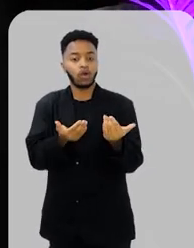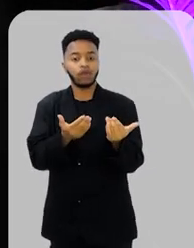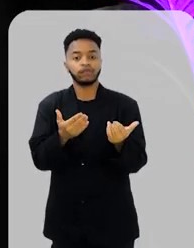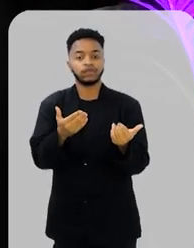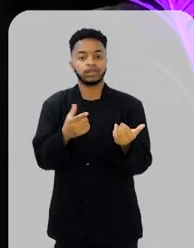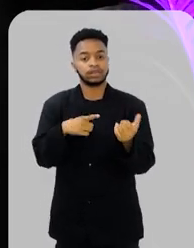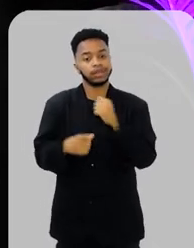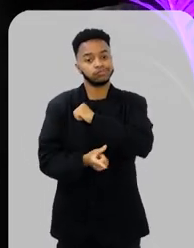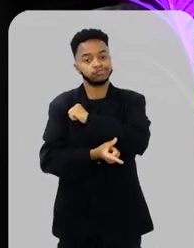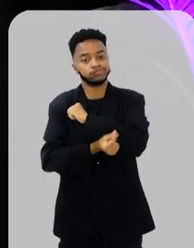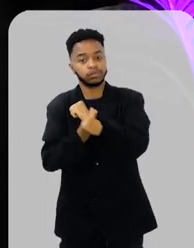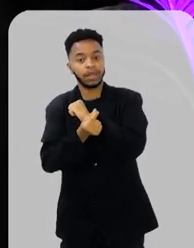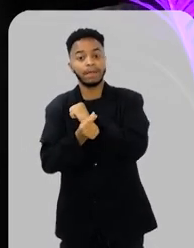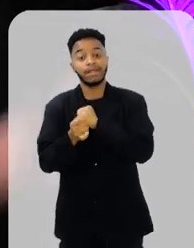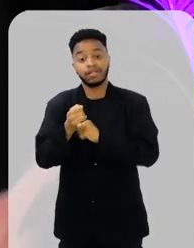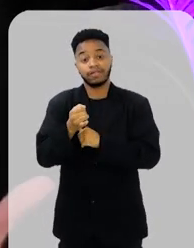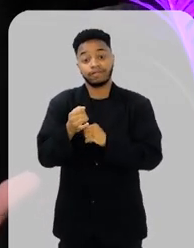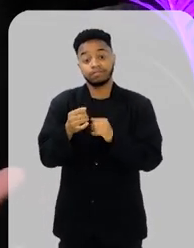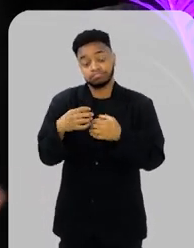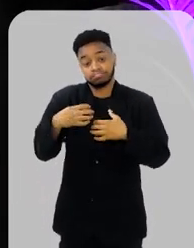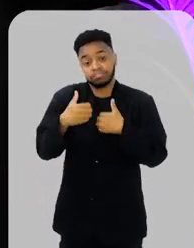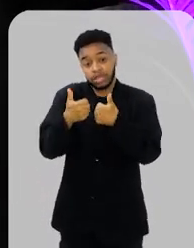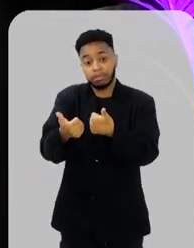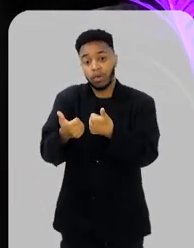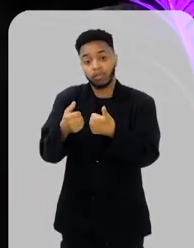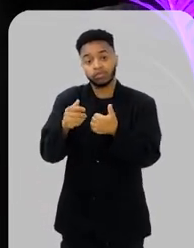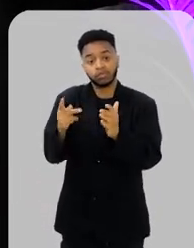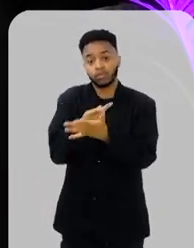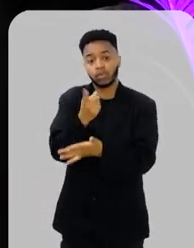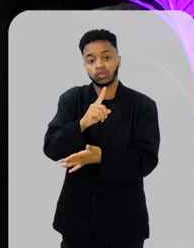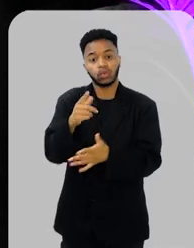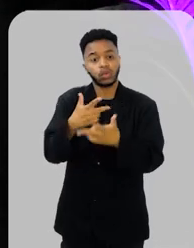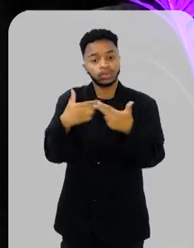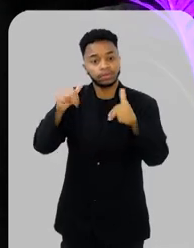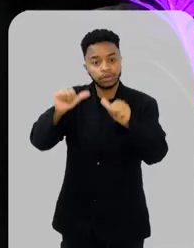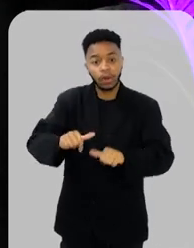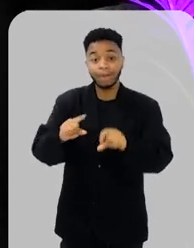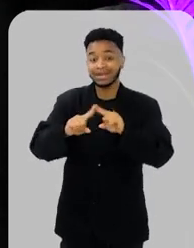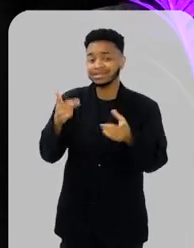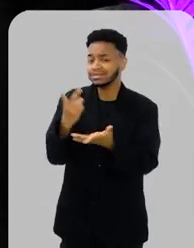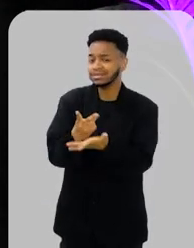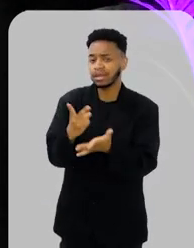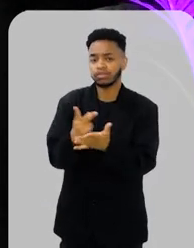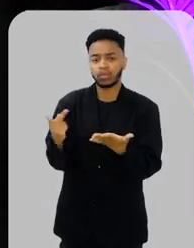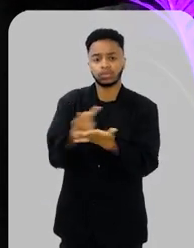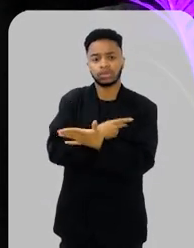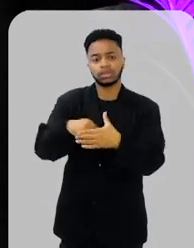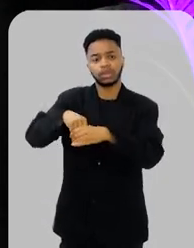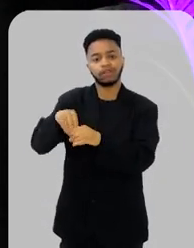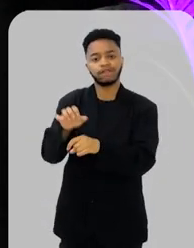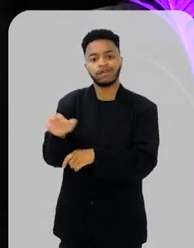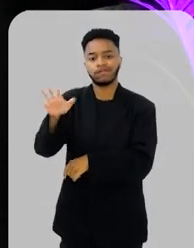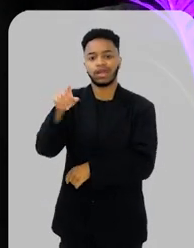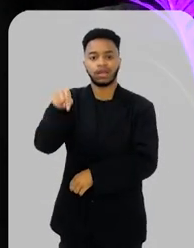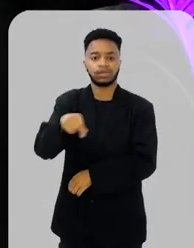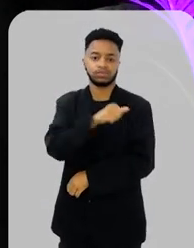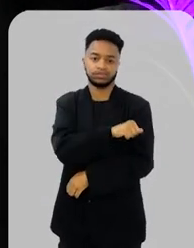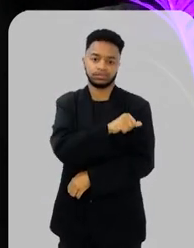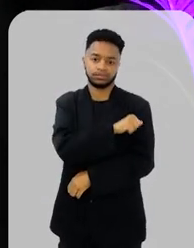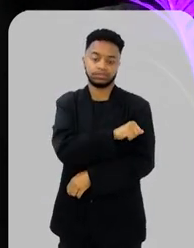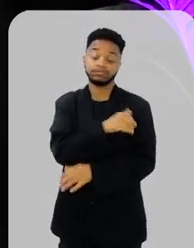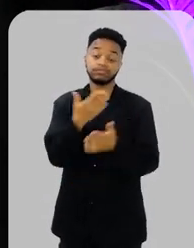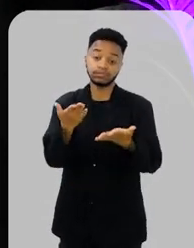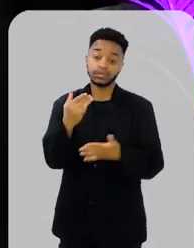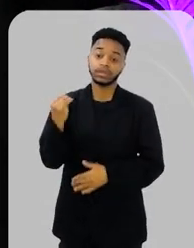que infelizmente não levou a uma fatalidade maior. Mas isso é o cotidiano que a gente encontra dentro das periferias e dentro das favelas do Rio de